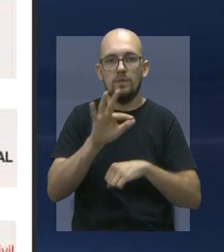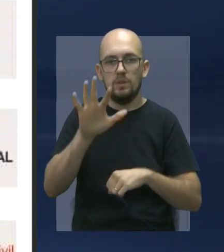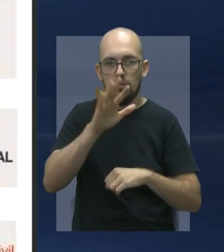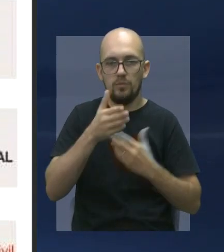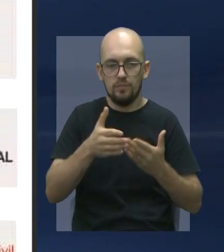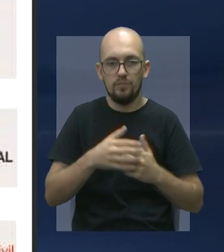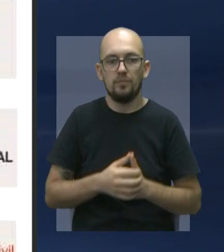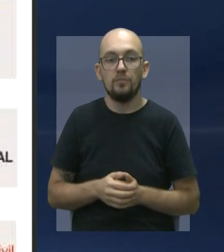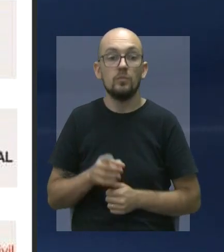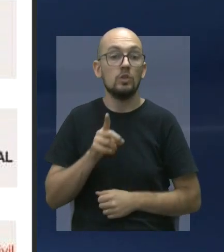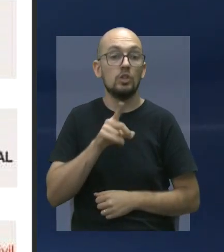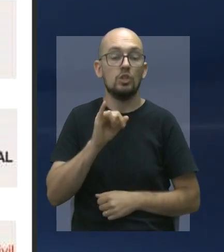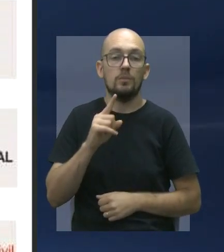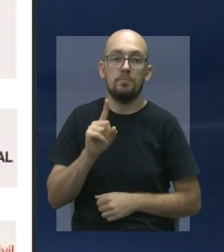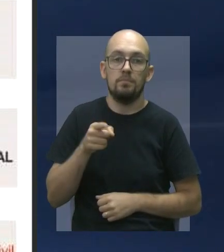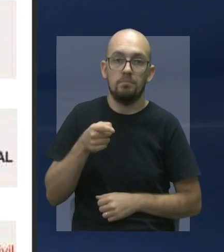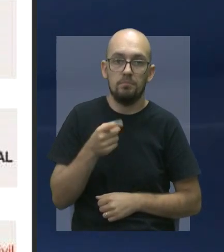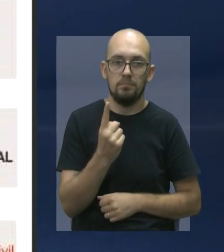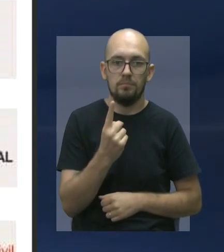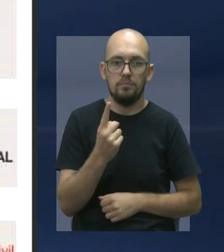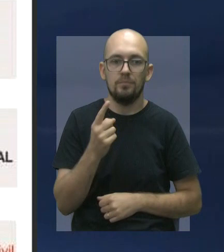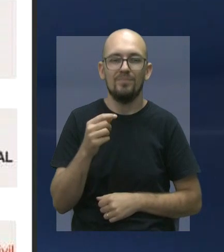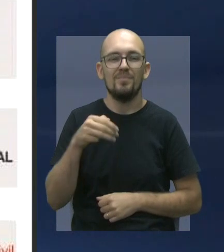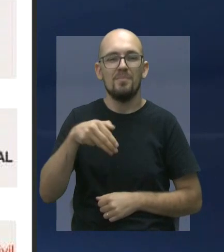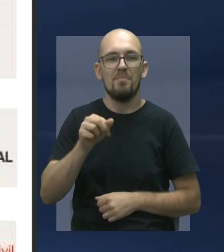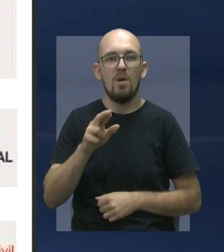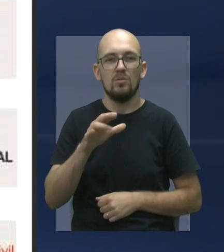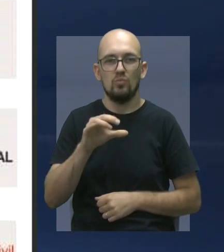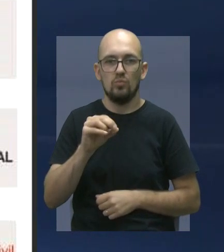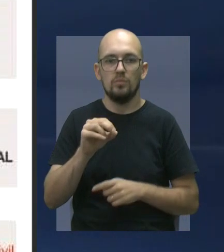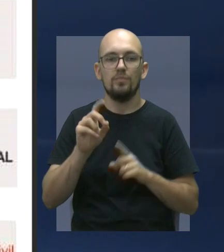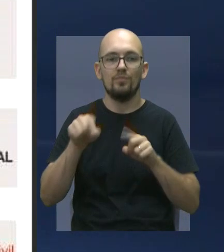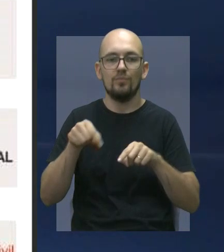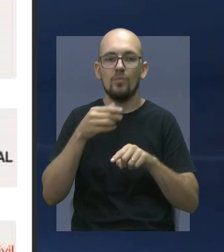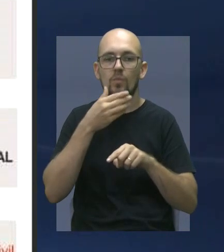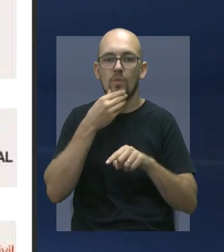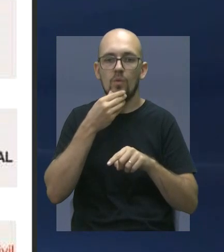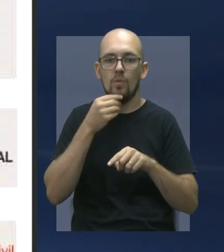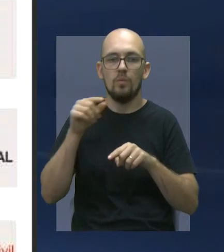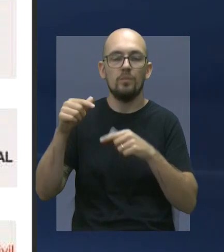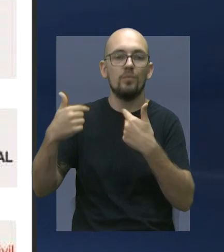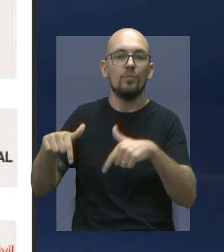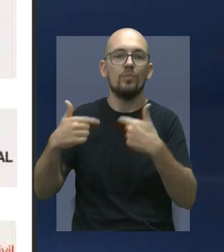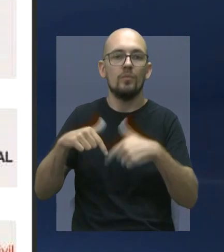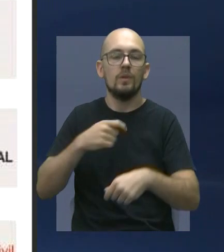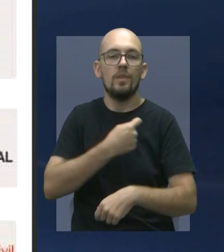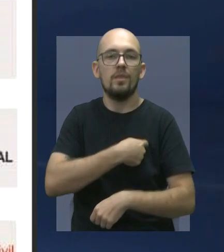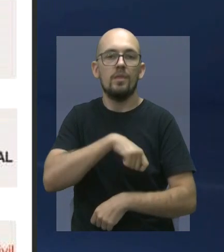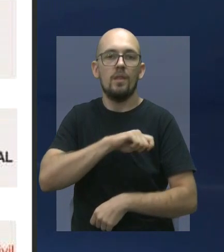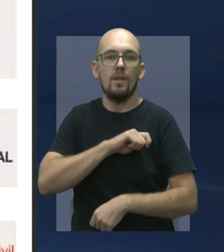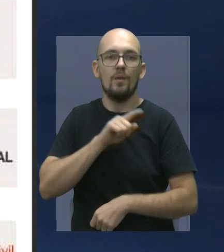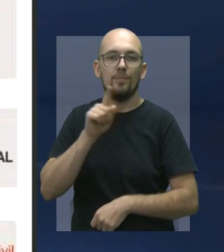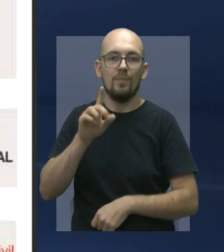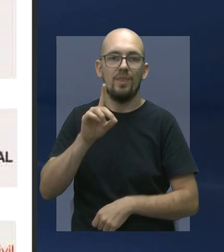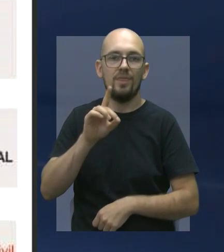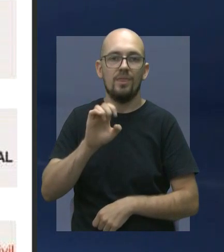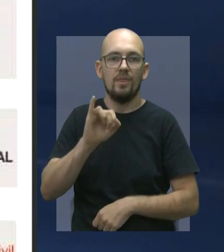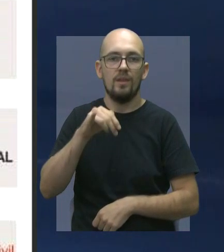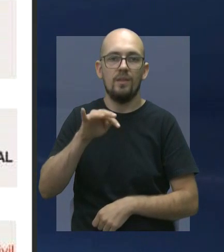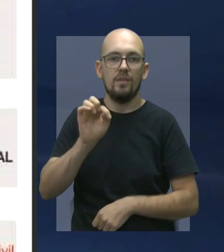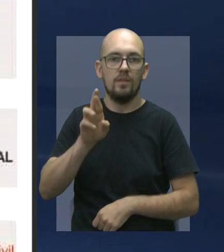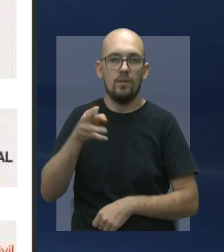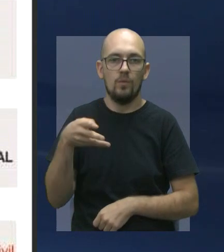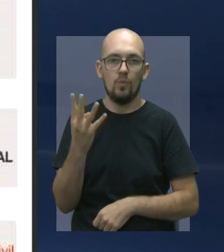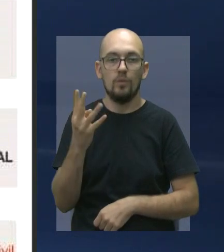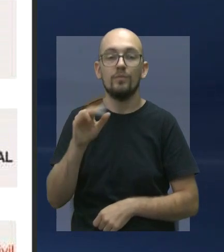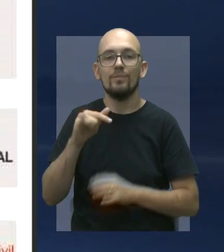Dr. Márcio José Alves, ele é divisionário, assistente no DINTER 4, ele vai falar sobre